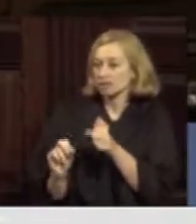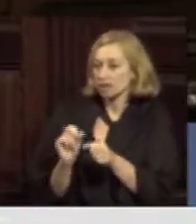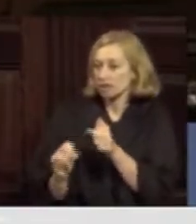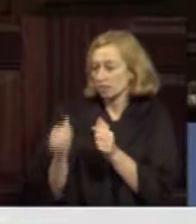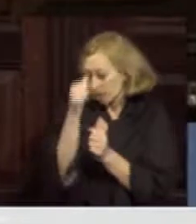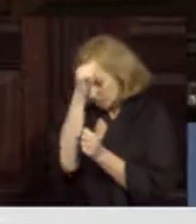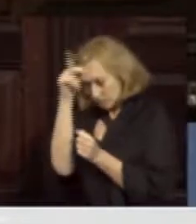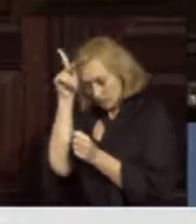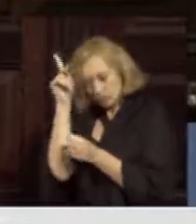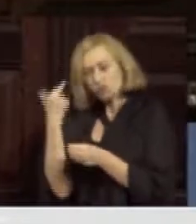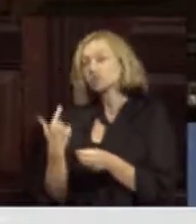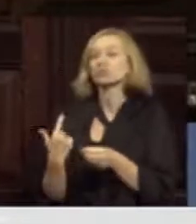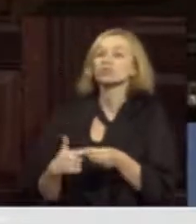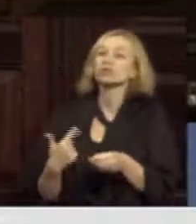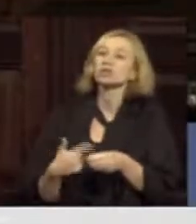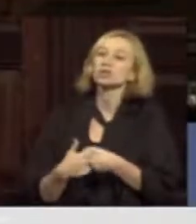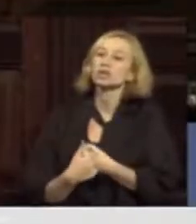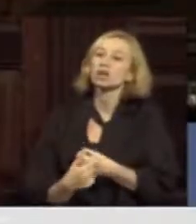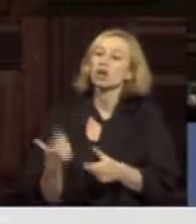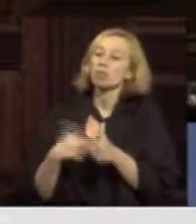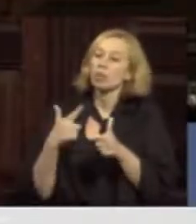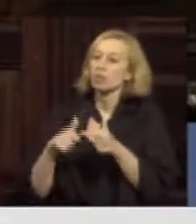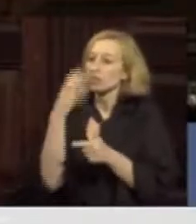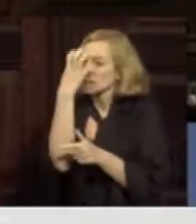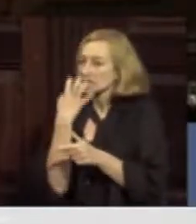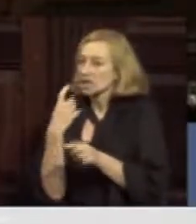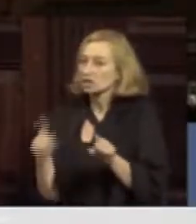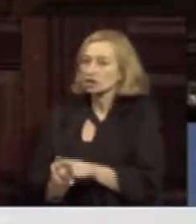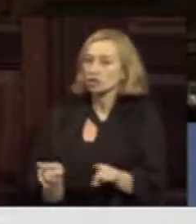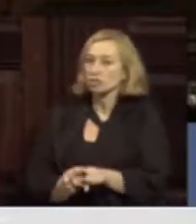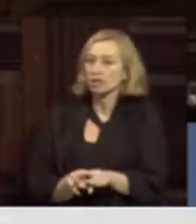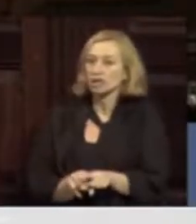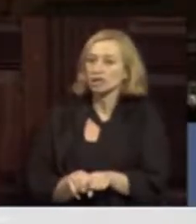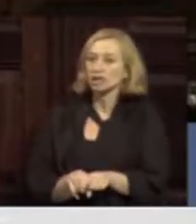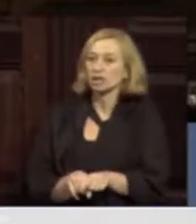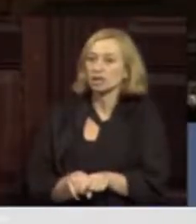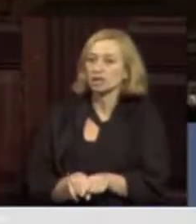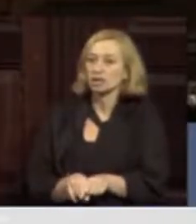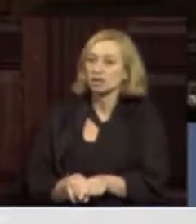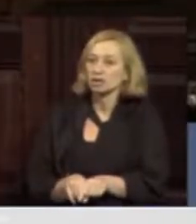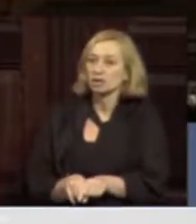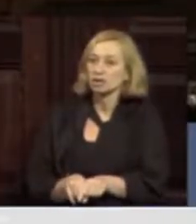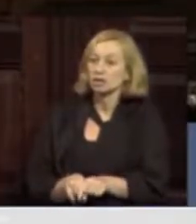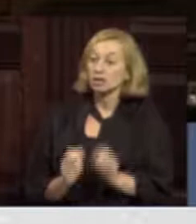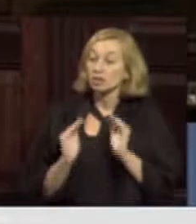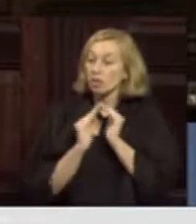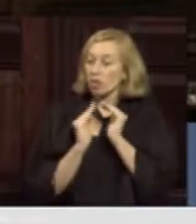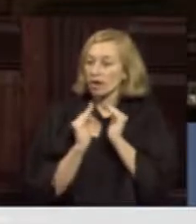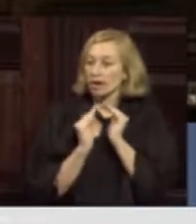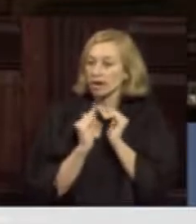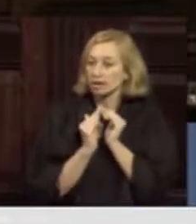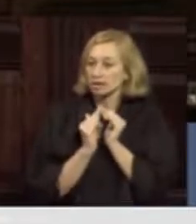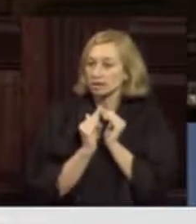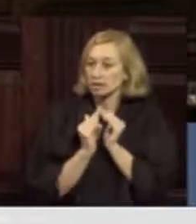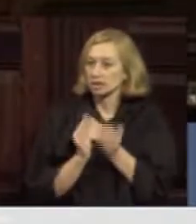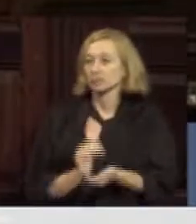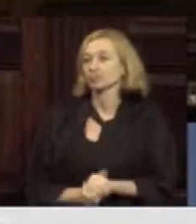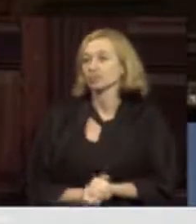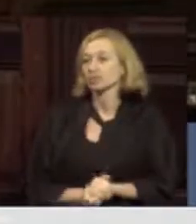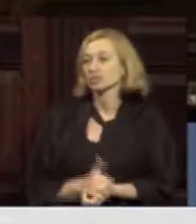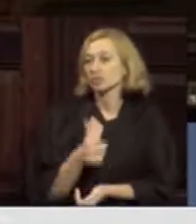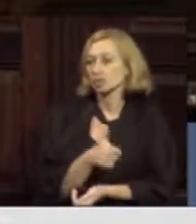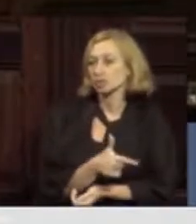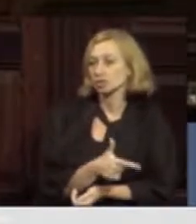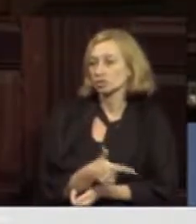município. Há problemas muito sérios também no que tange à questão da habitação. As questões de